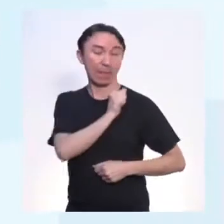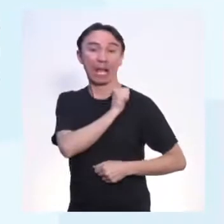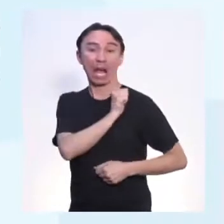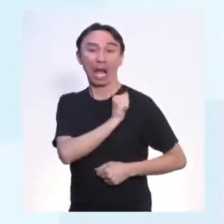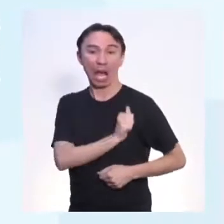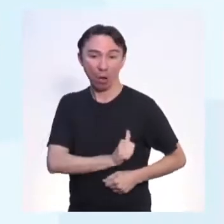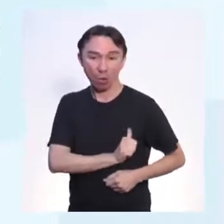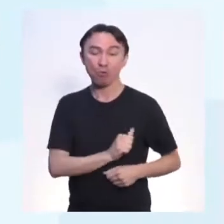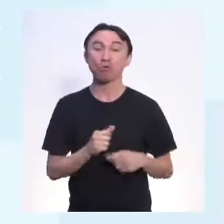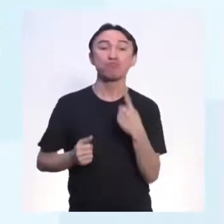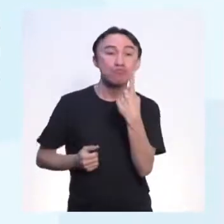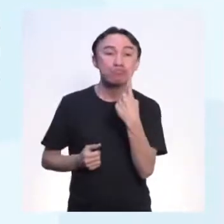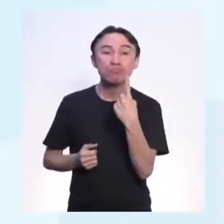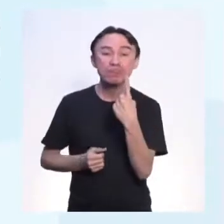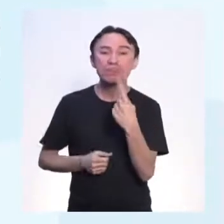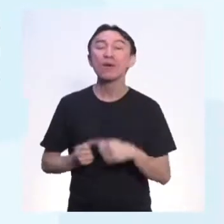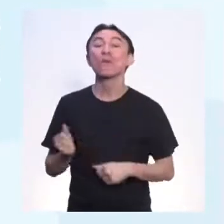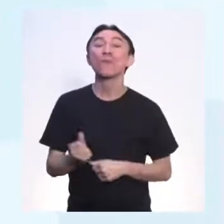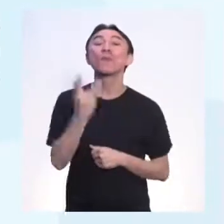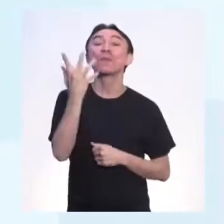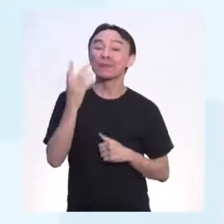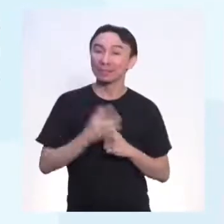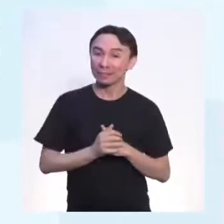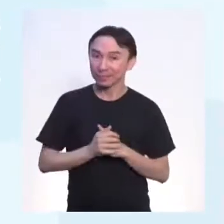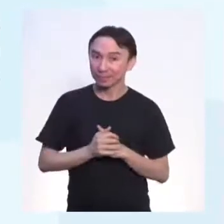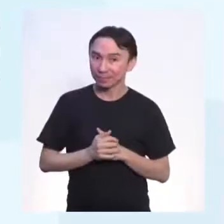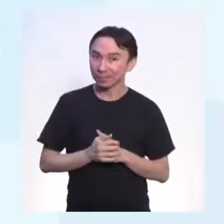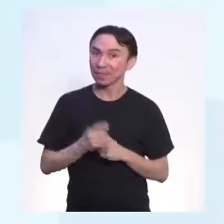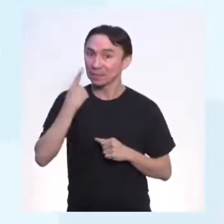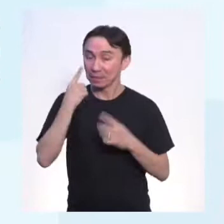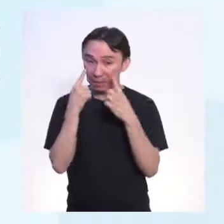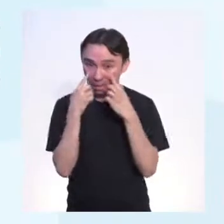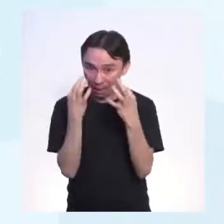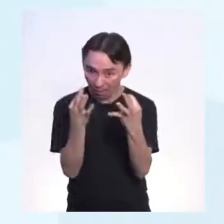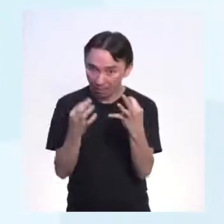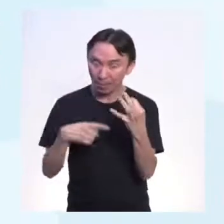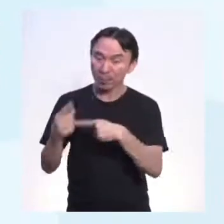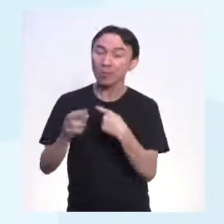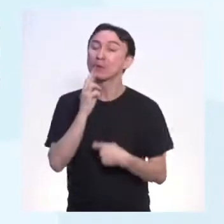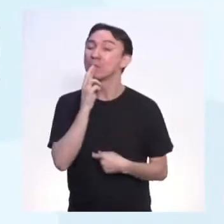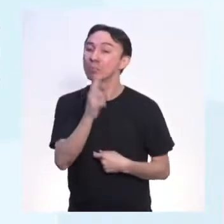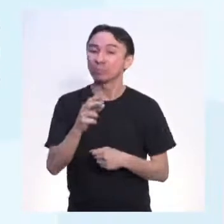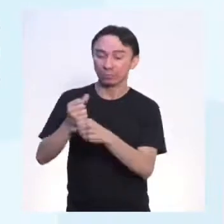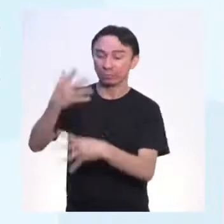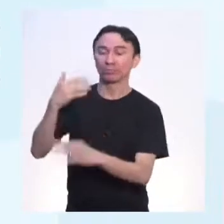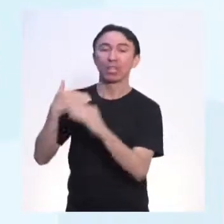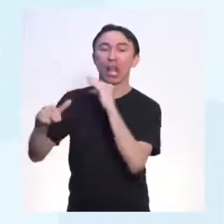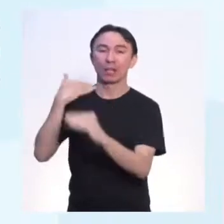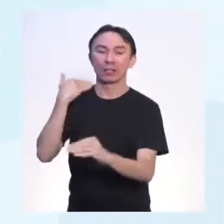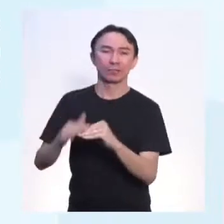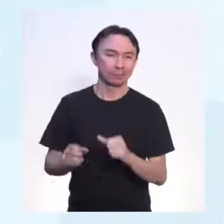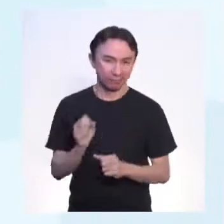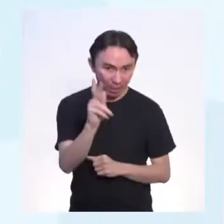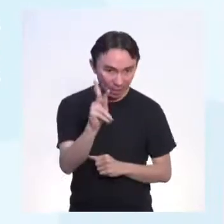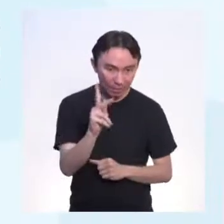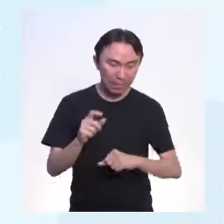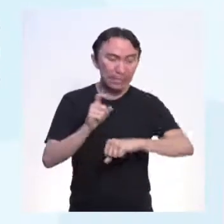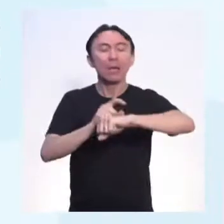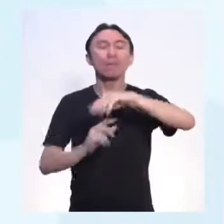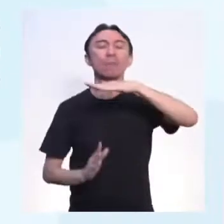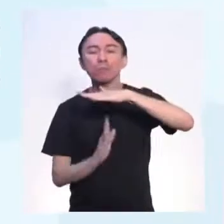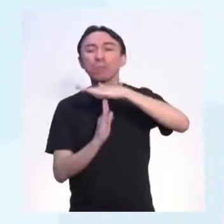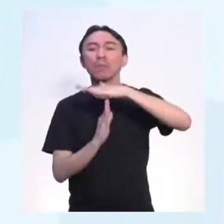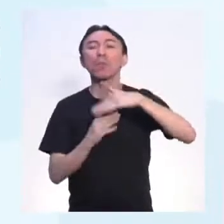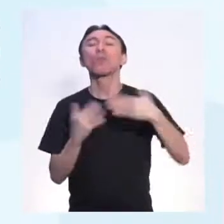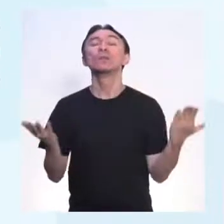preste atenção e responda para mim lá no chat, ok? Professora Roberta, quanto tempo?